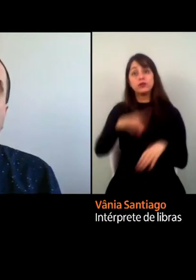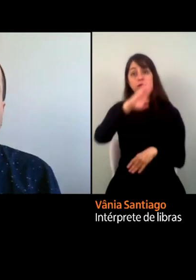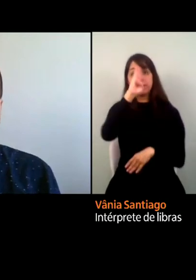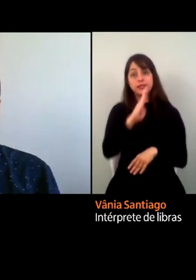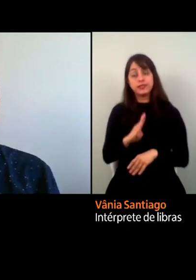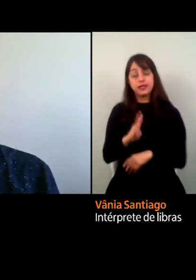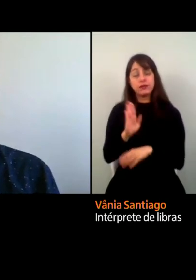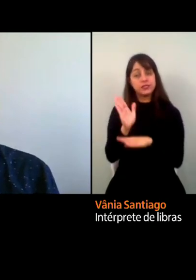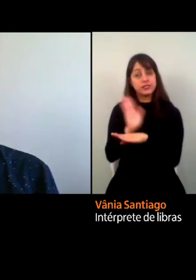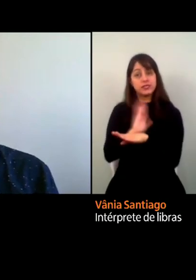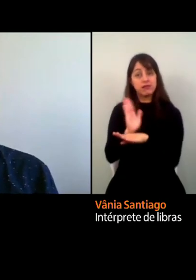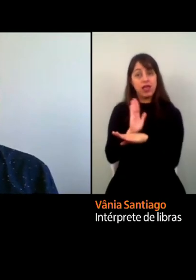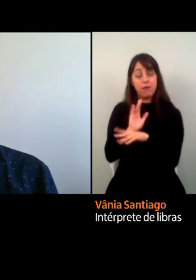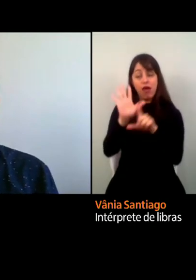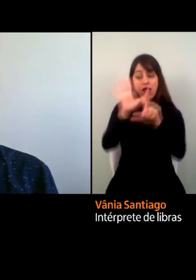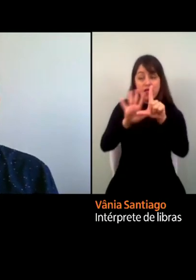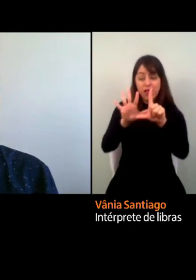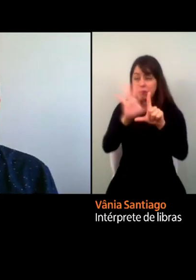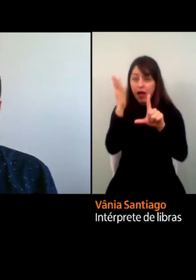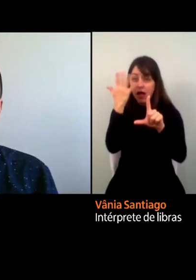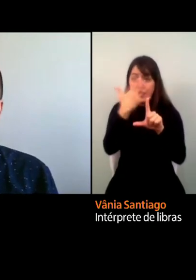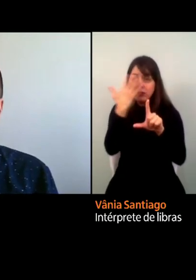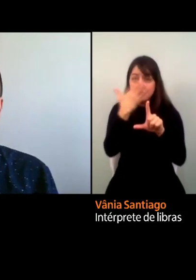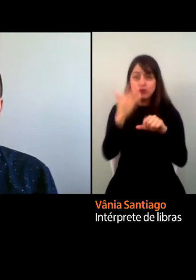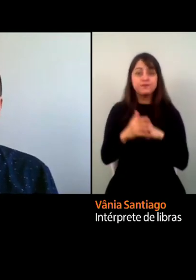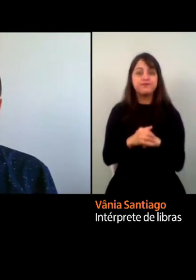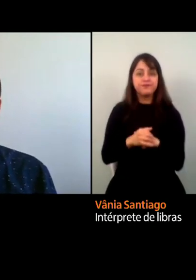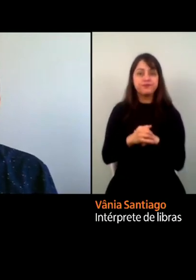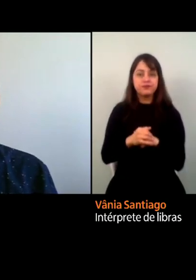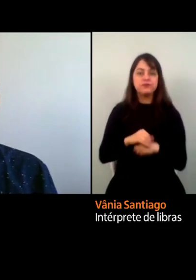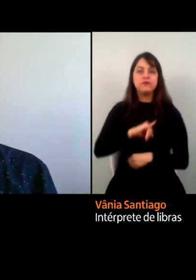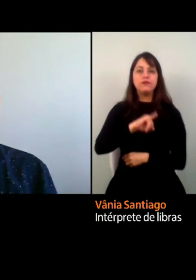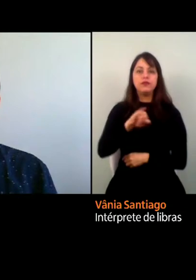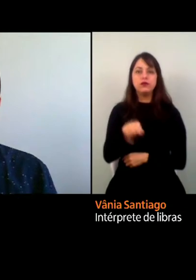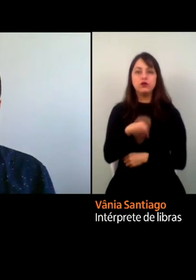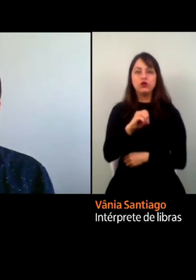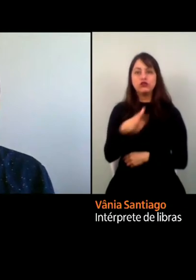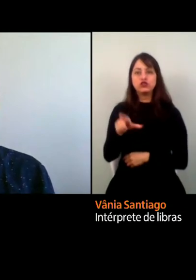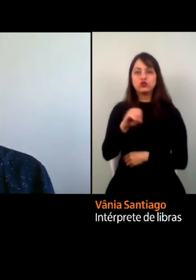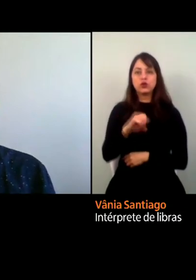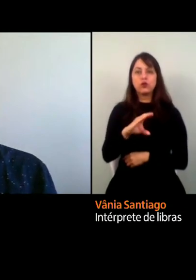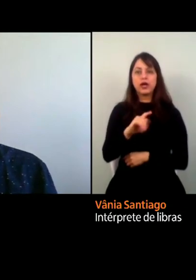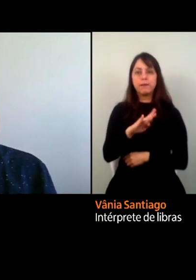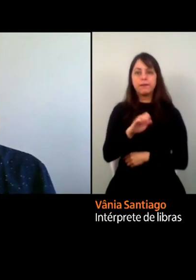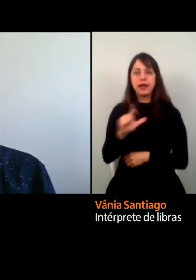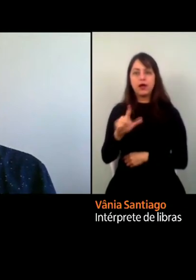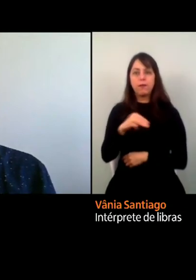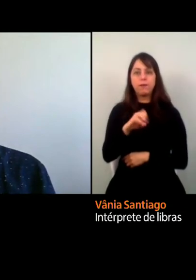João Cabral de Melo Neto chamou um livro seu de poemas de Museu de Tudo.